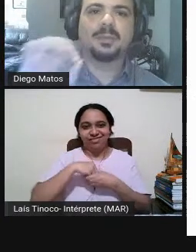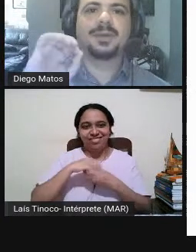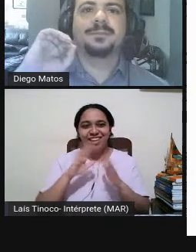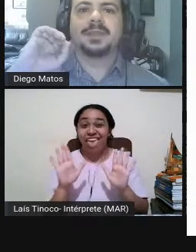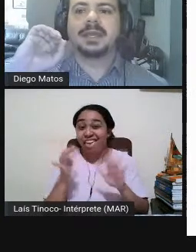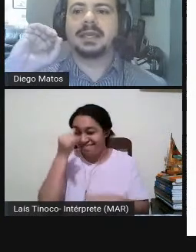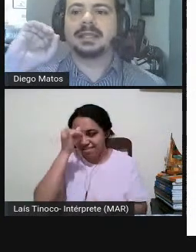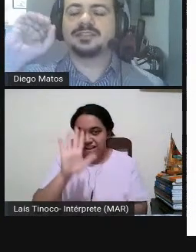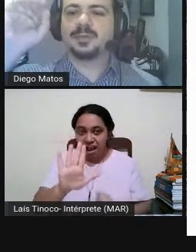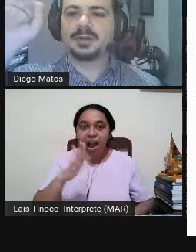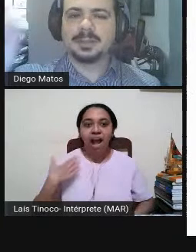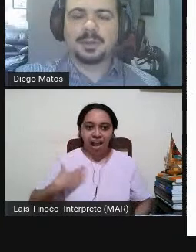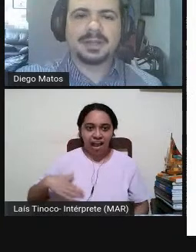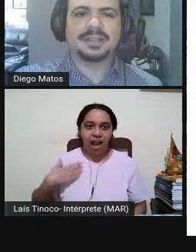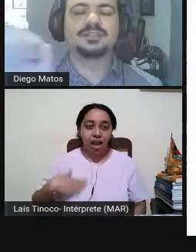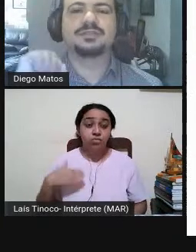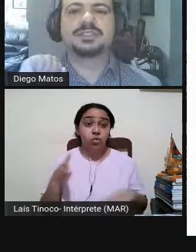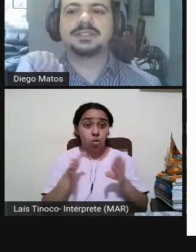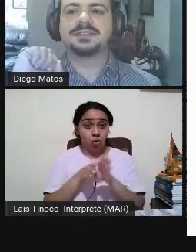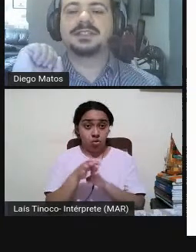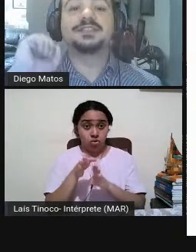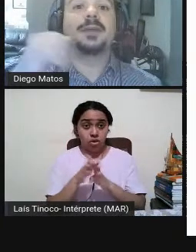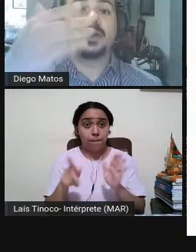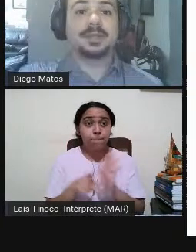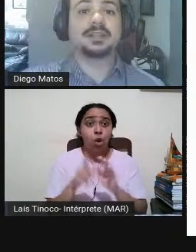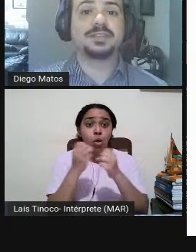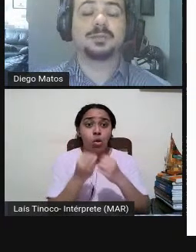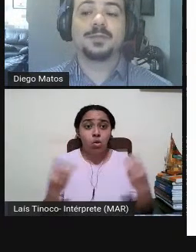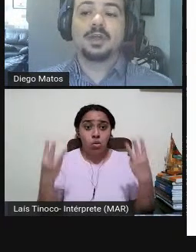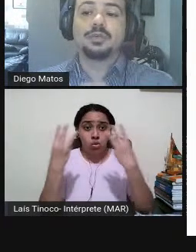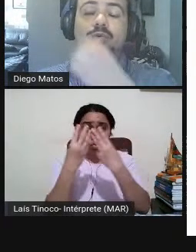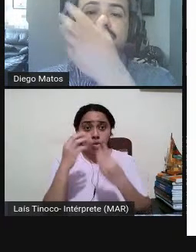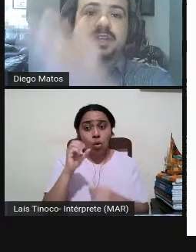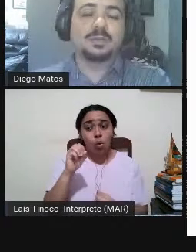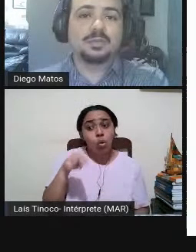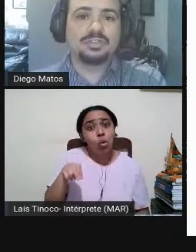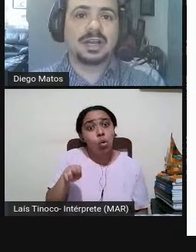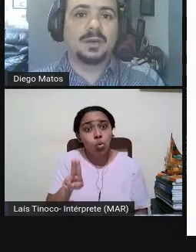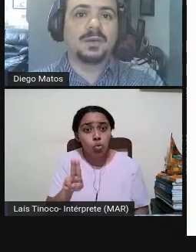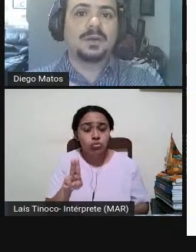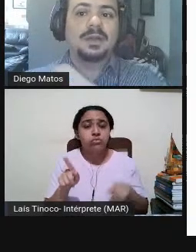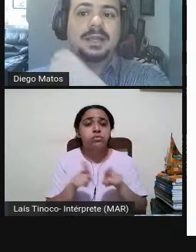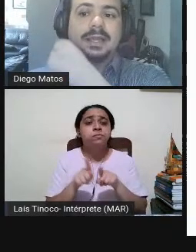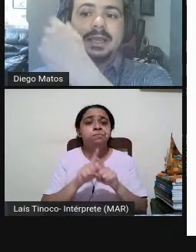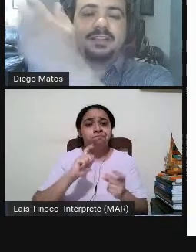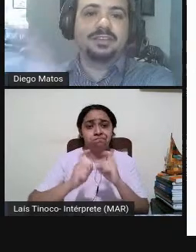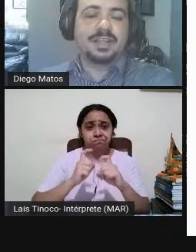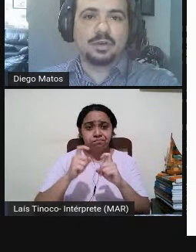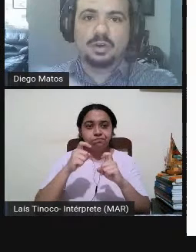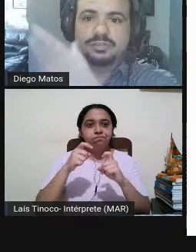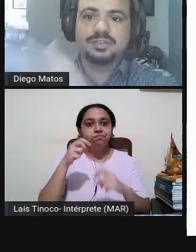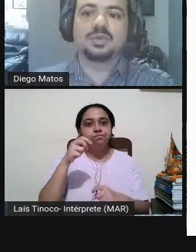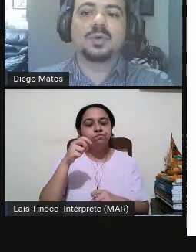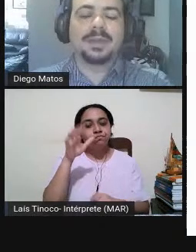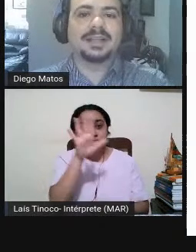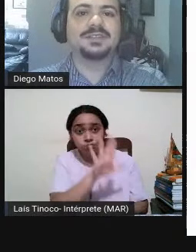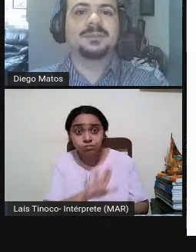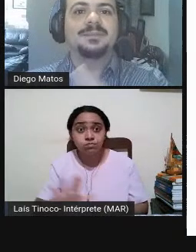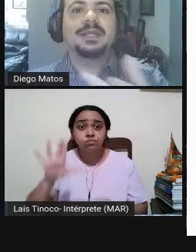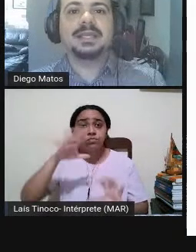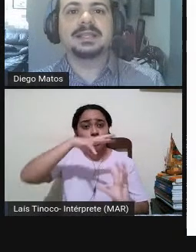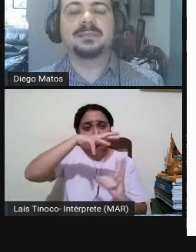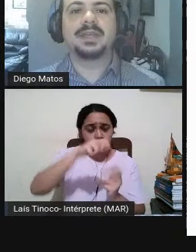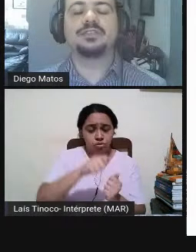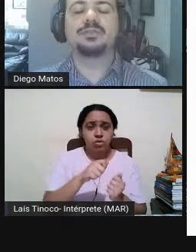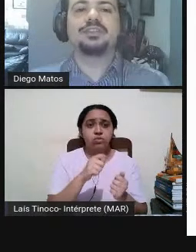da própria da da própria Nações Unidas Isso é uma recomendação do Conselho mundial de negócios e